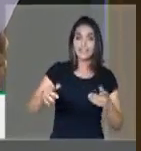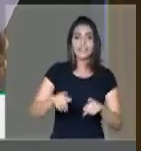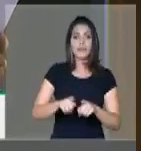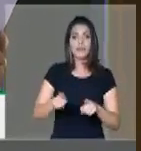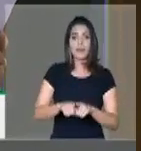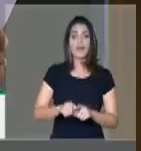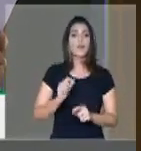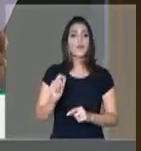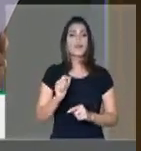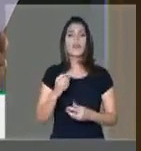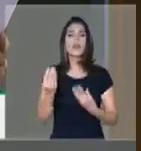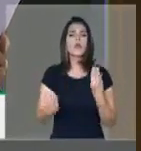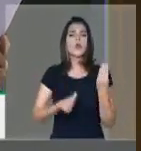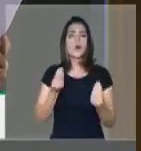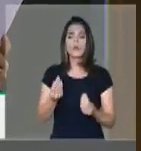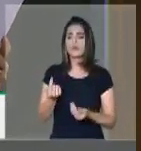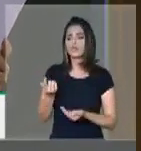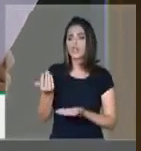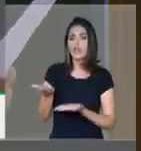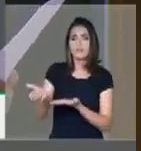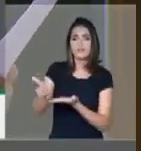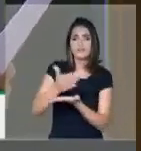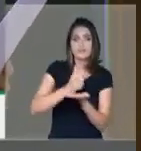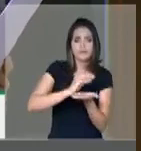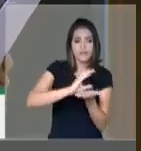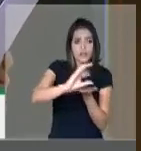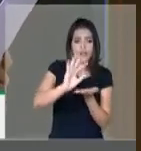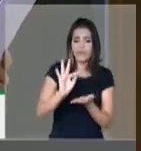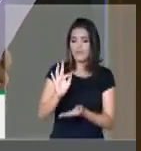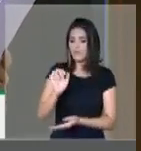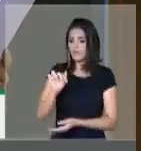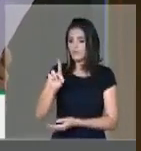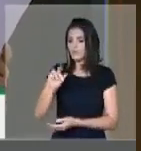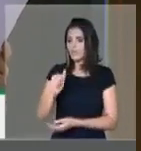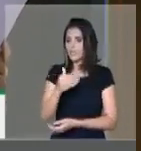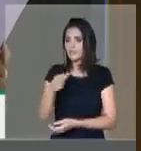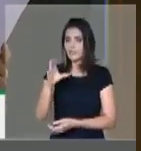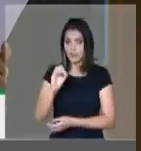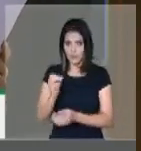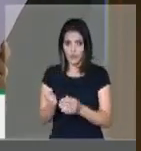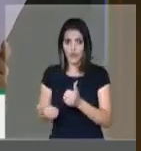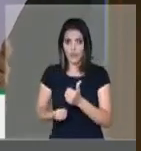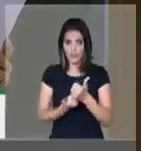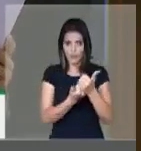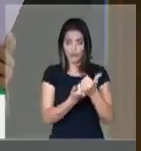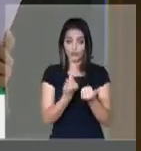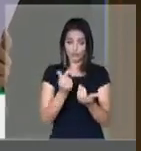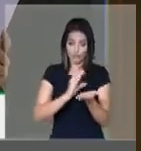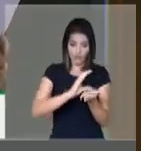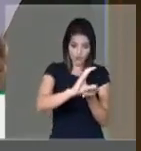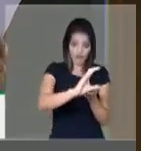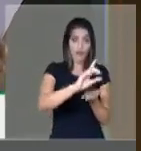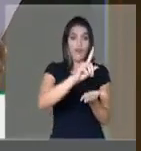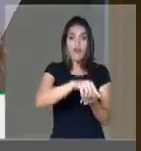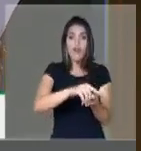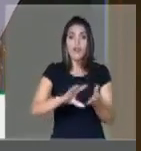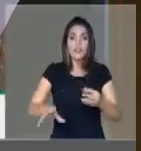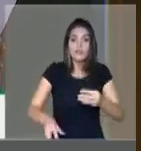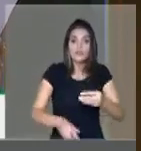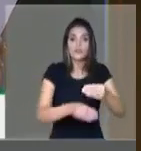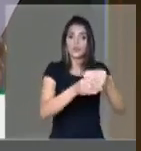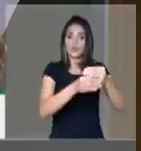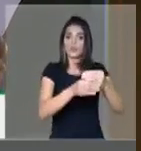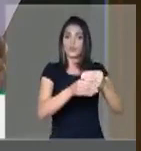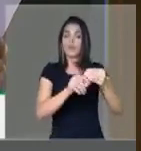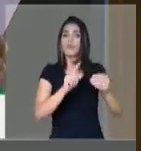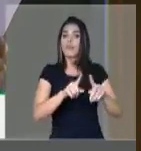são captados e geridos por meio de suas fundações de apoio. Tais recursos são